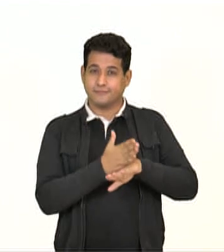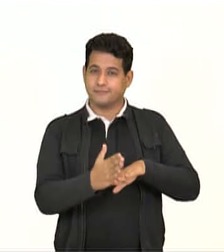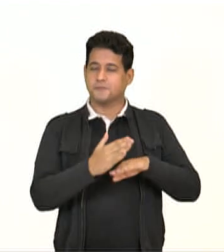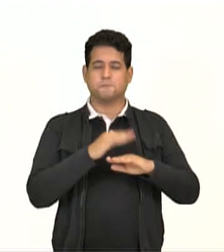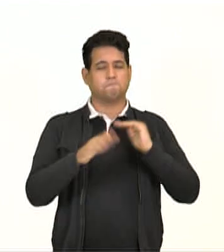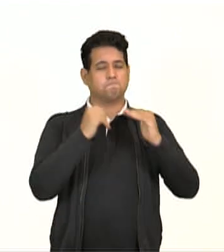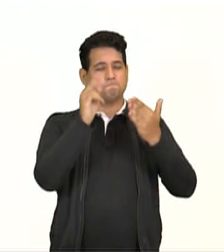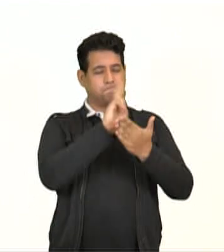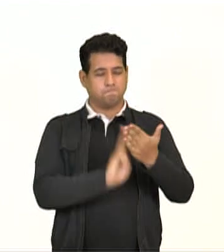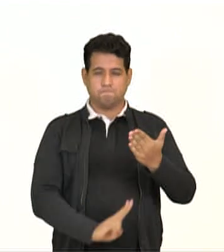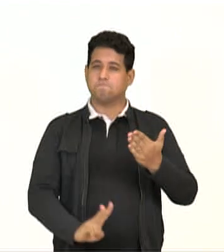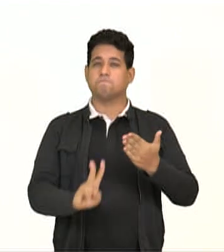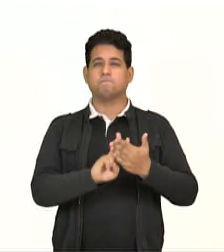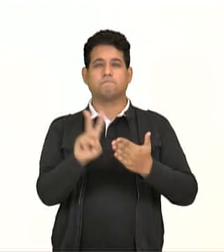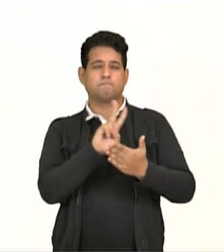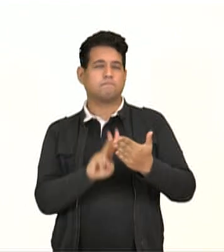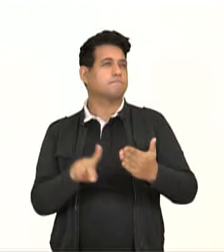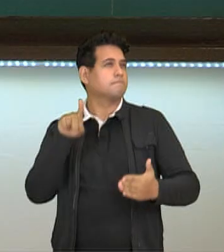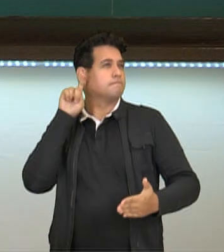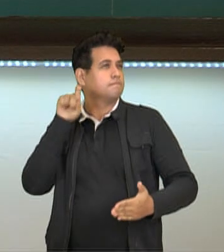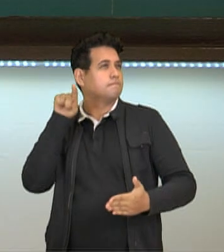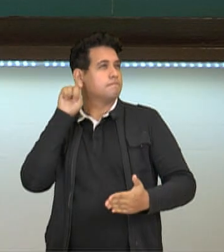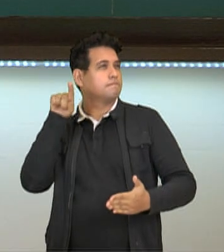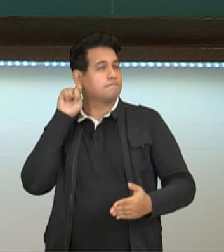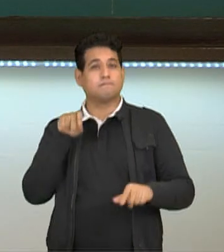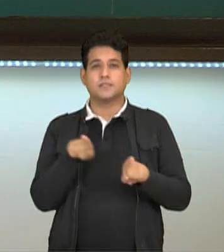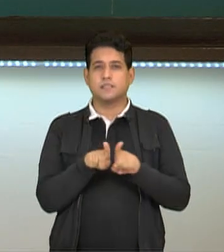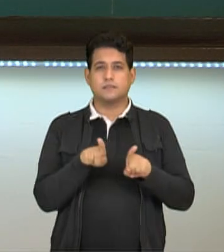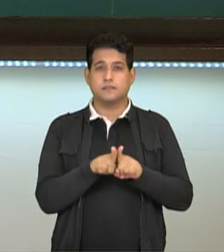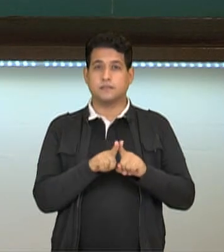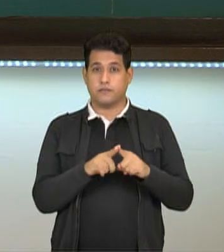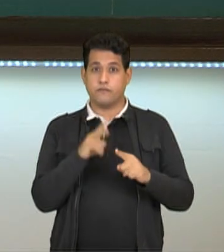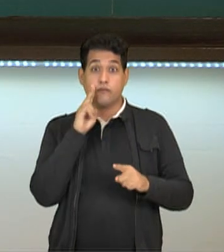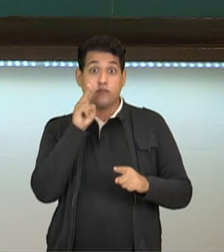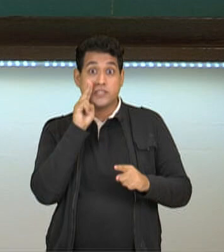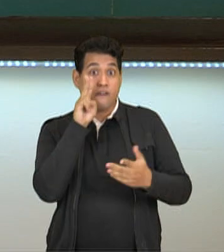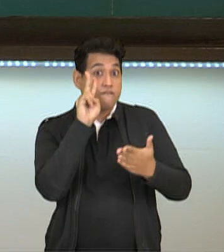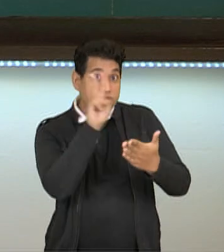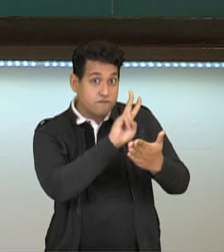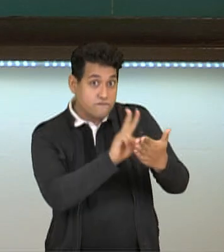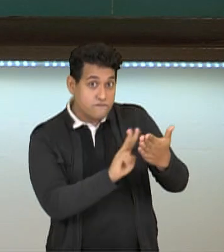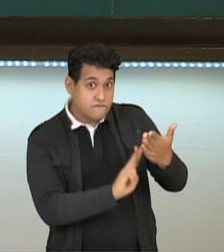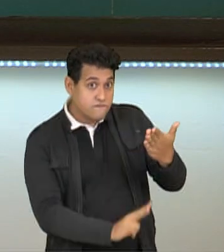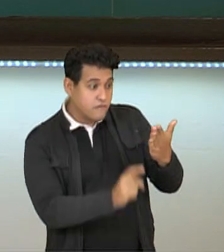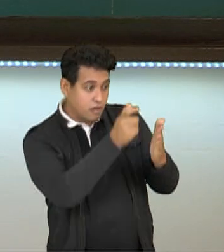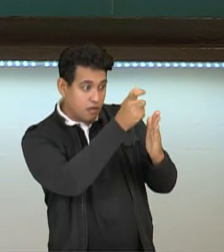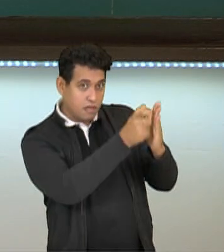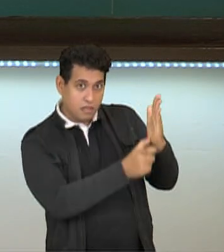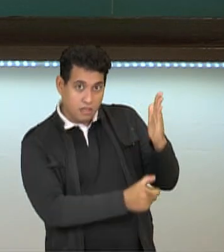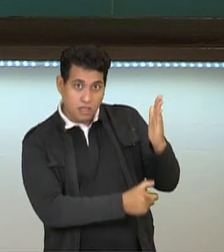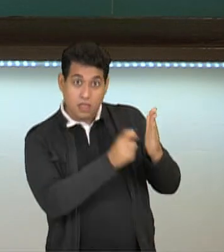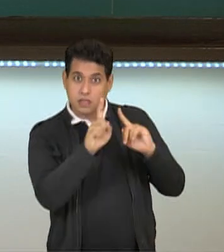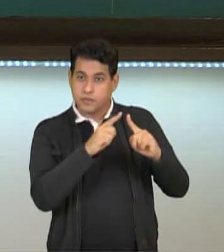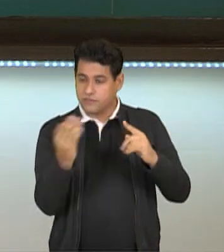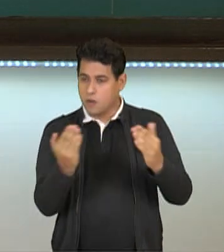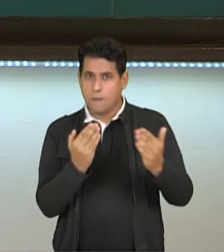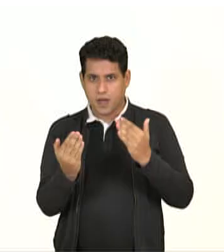fluência de listening, a sua fluência de audição. Então, ouça tudo e depois a gente vai analisar trecho a trecho com a